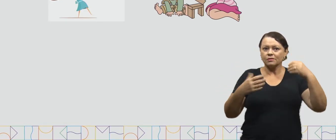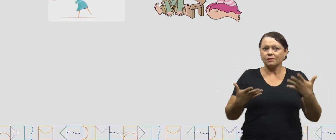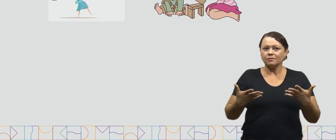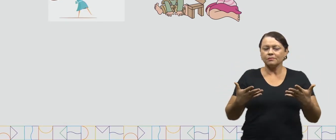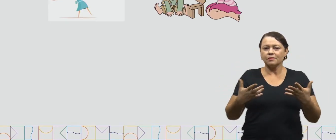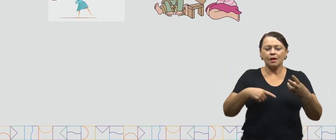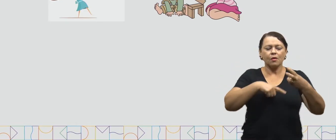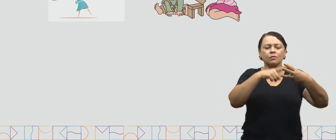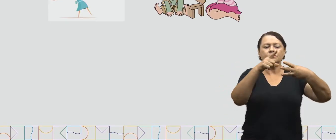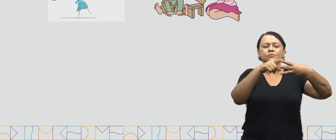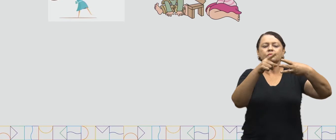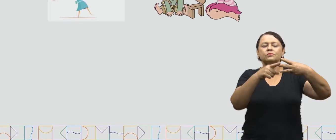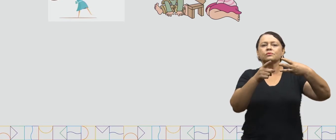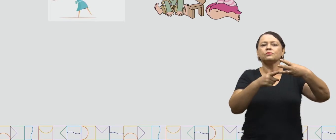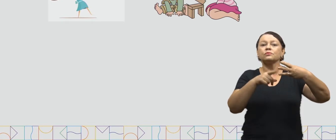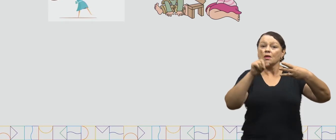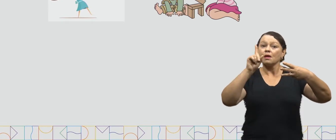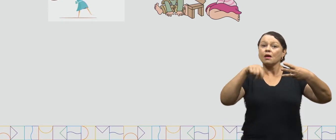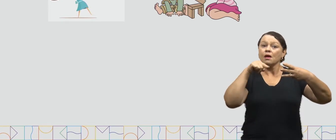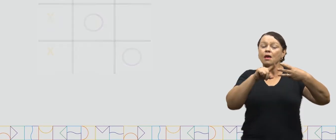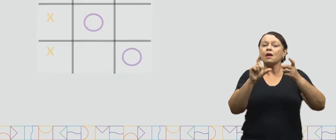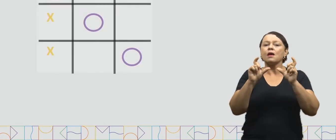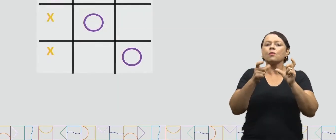dessas imagens representa um jogo?